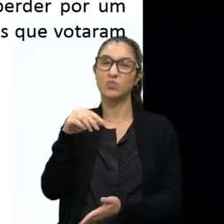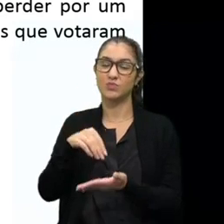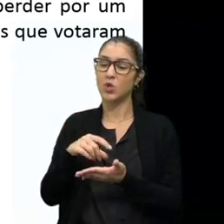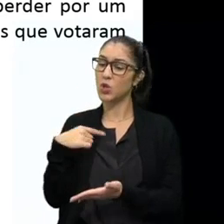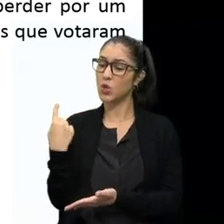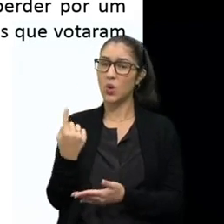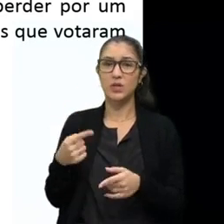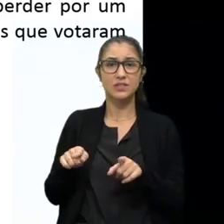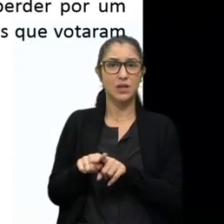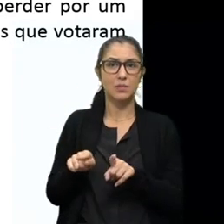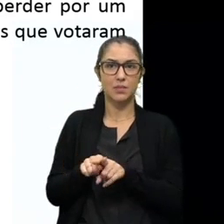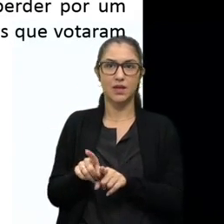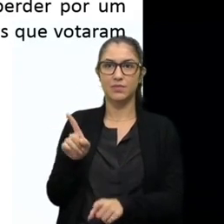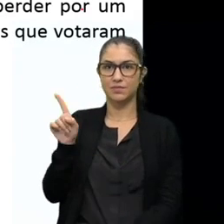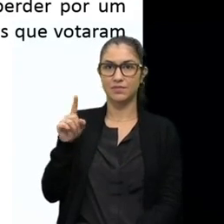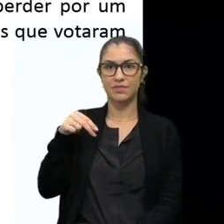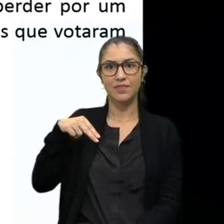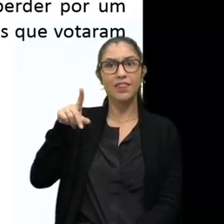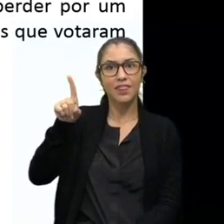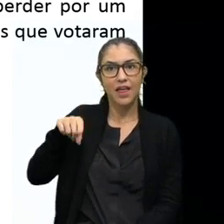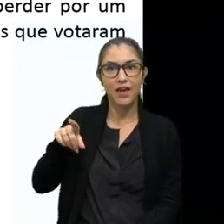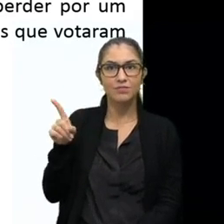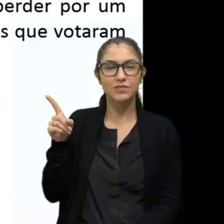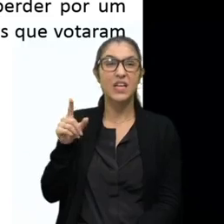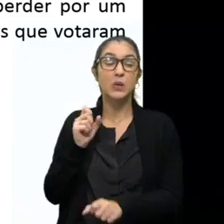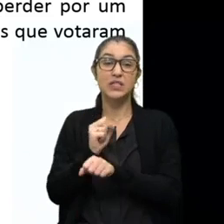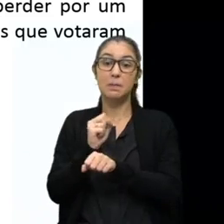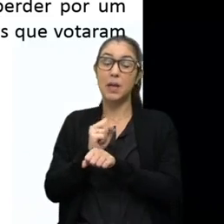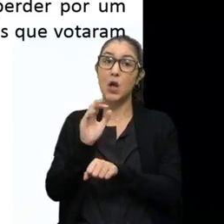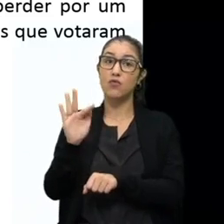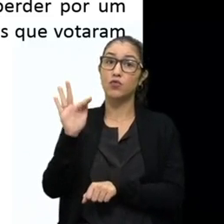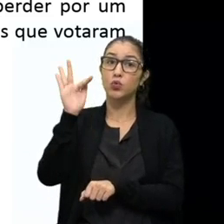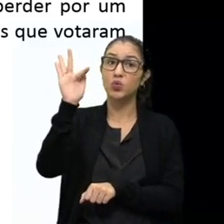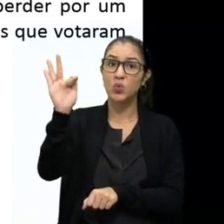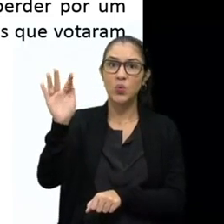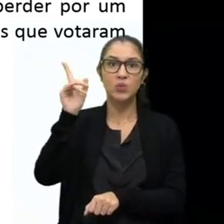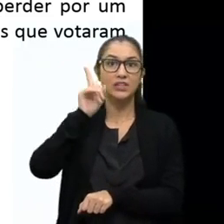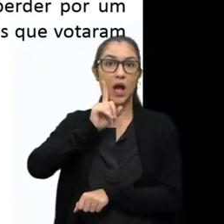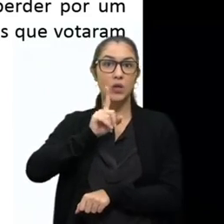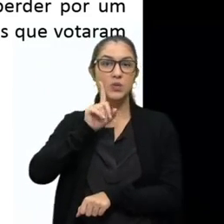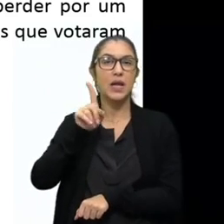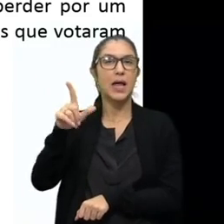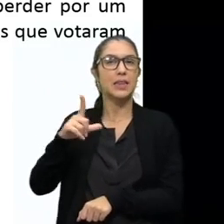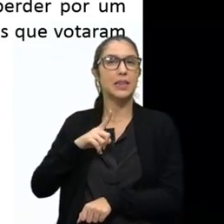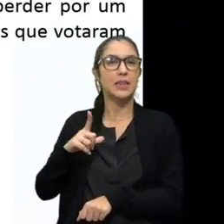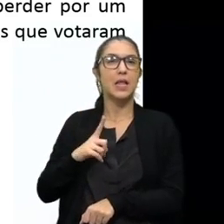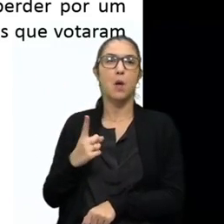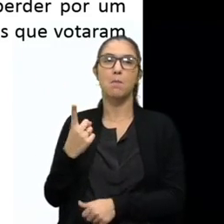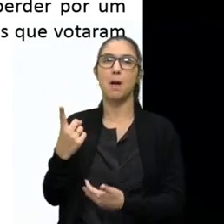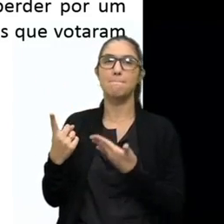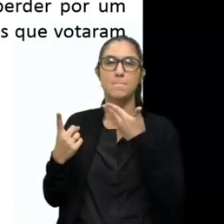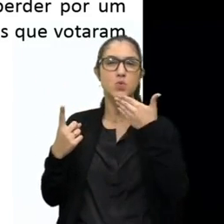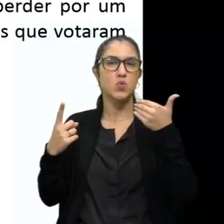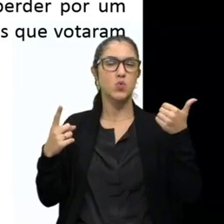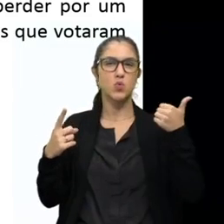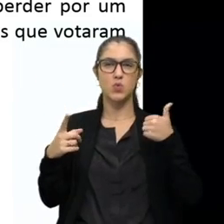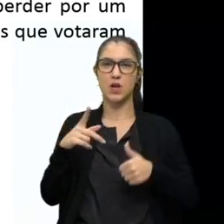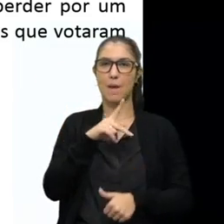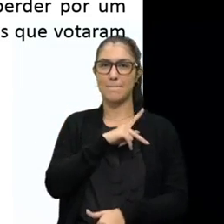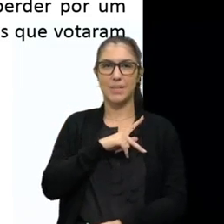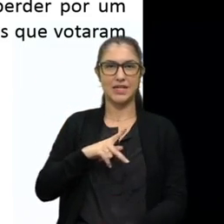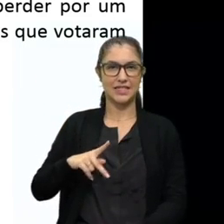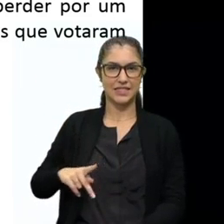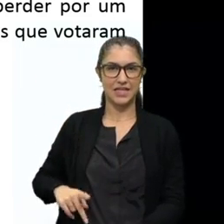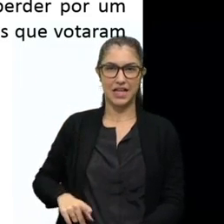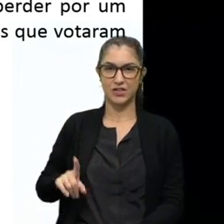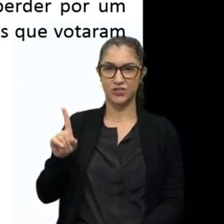nós temos, né? Até o né. Espero que no futuro os Estados Unidos tenha uma mulher presidente. Seria